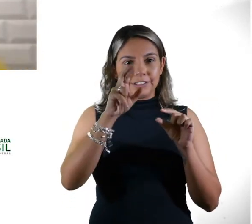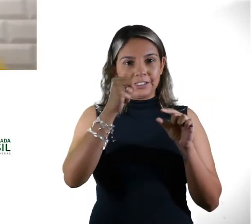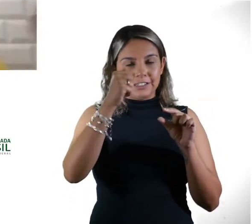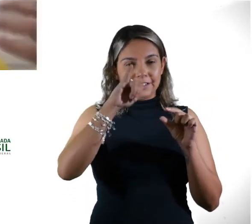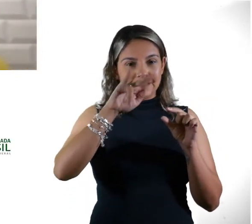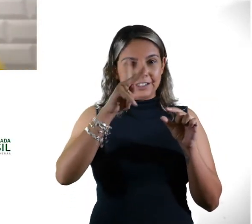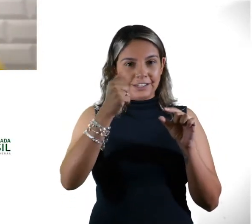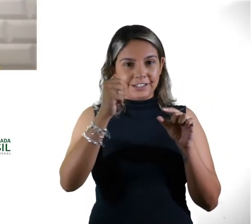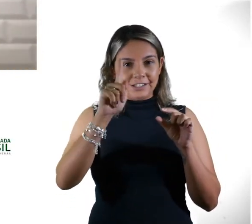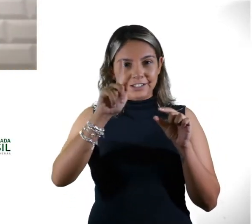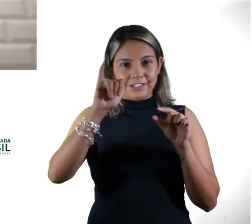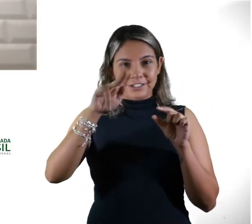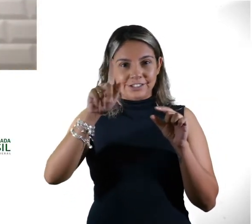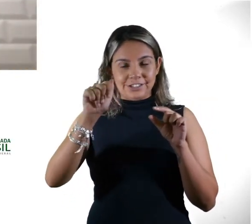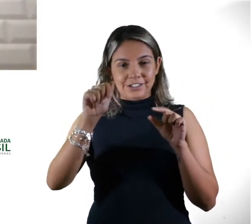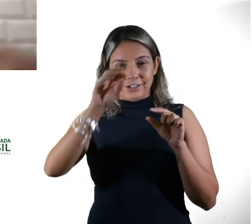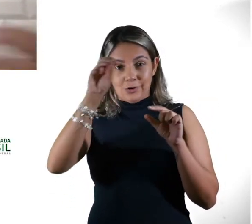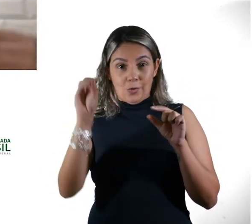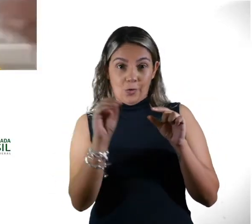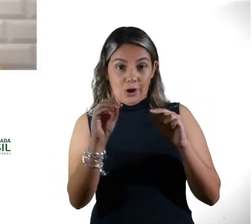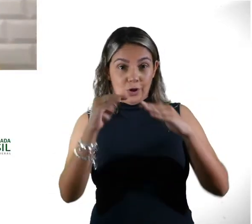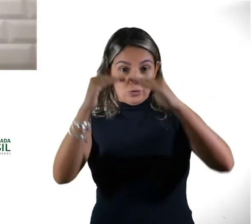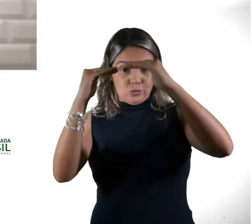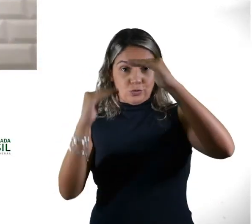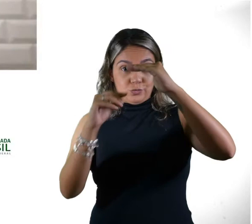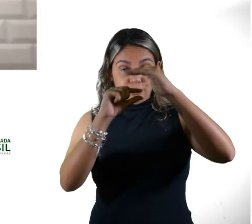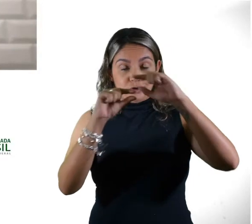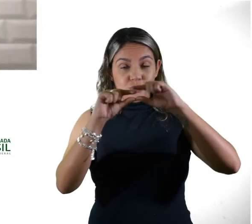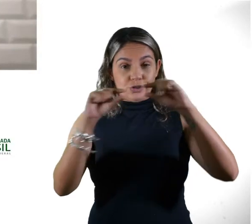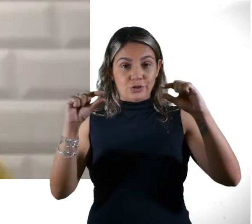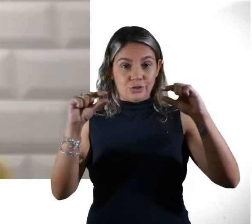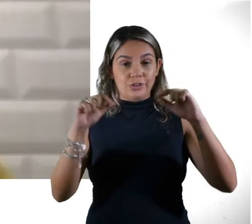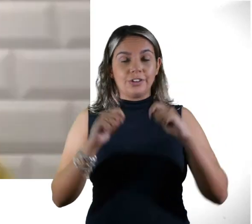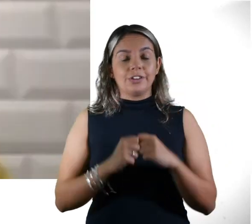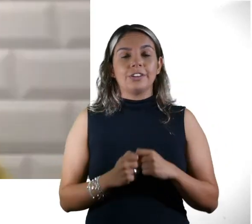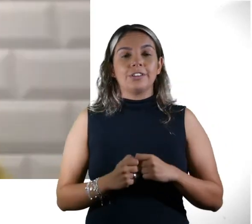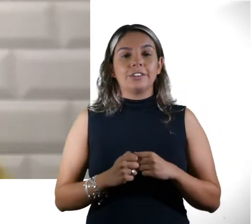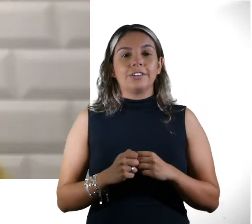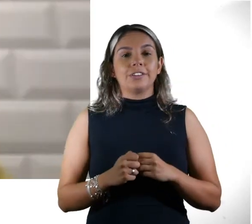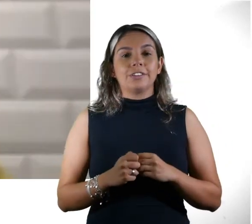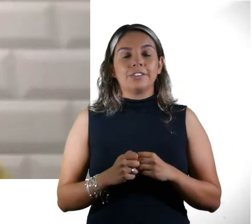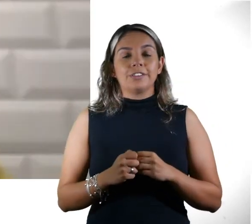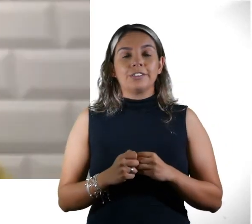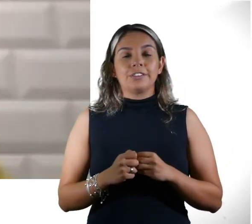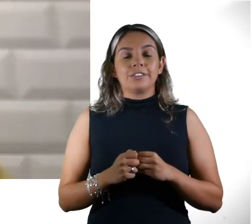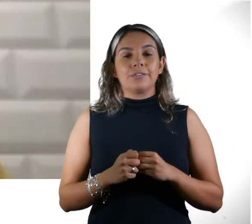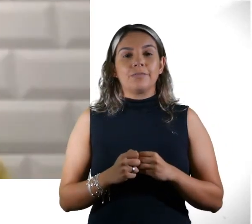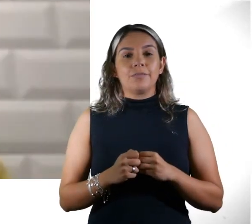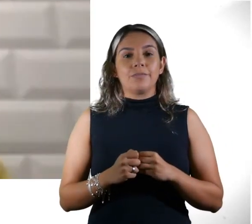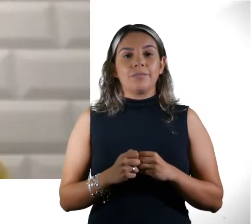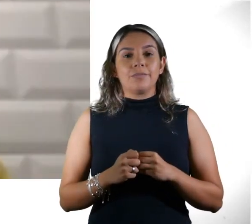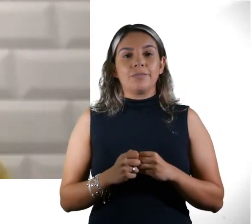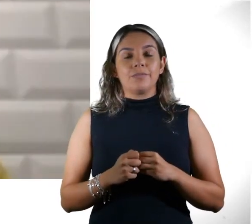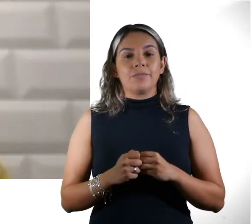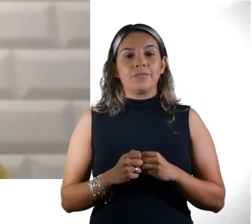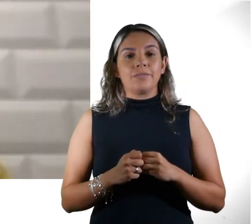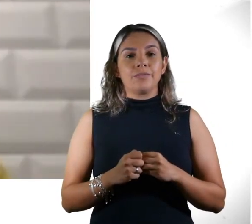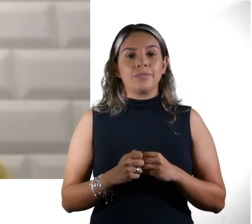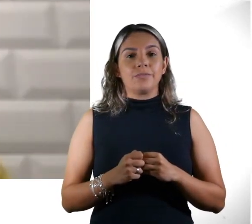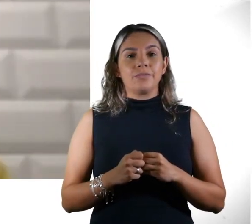acabou por ficar simplesmente a Rainha Ginga, e eu coloquei um subtítulo, que é como os africanos inventaram o